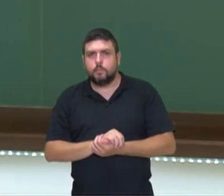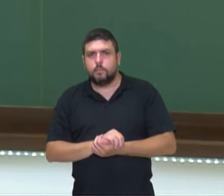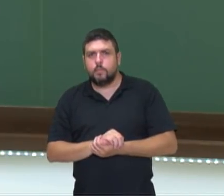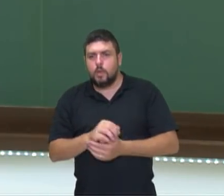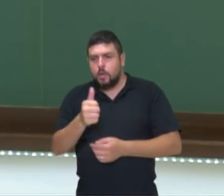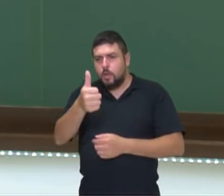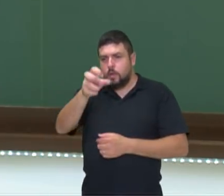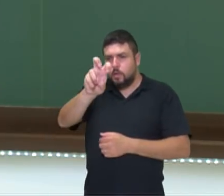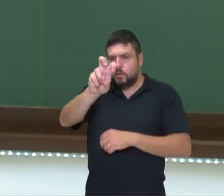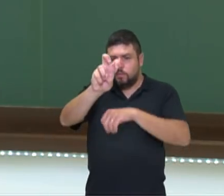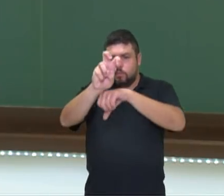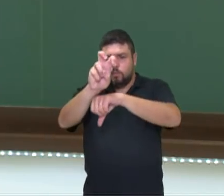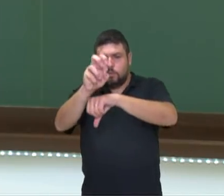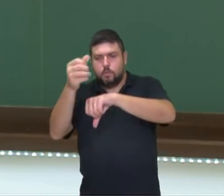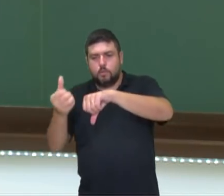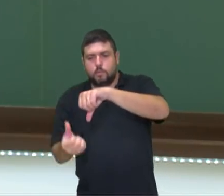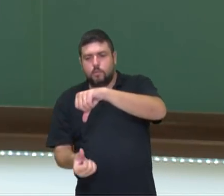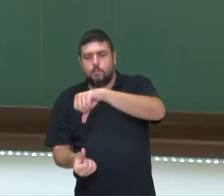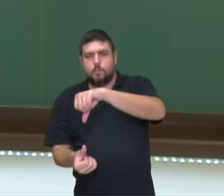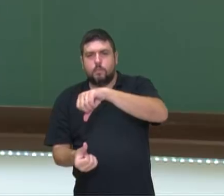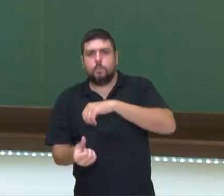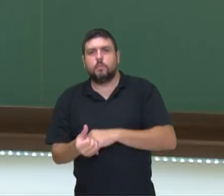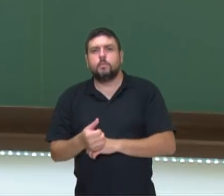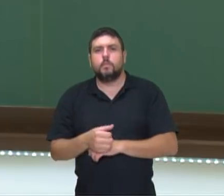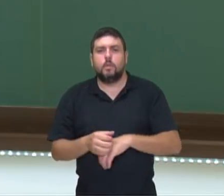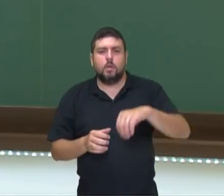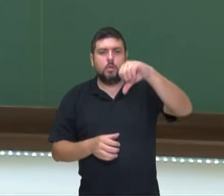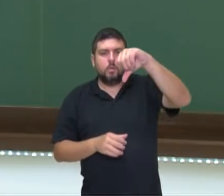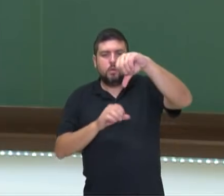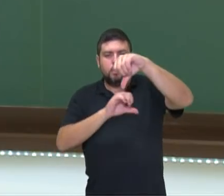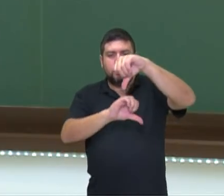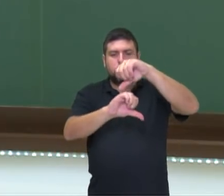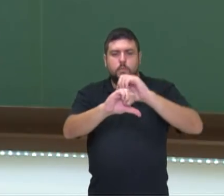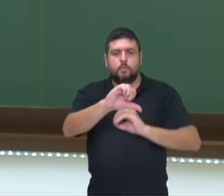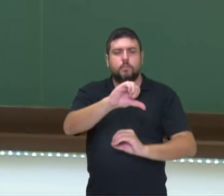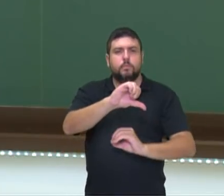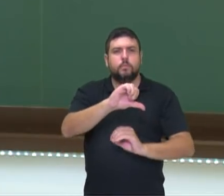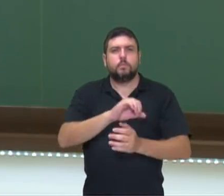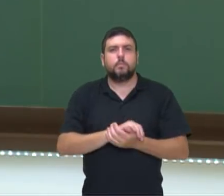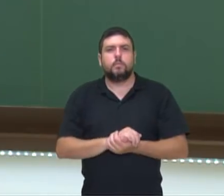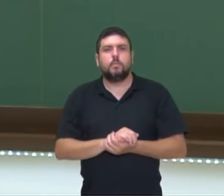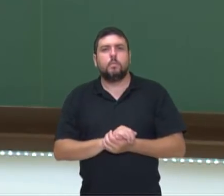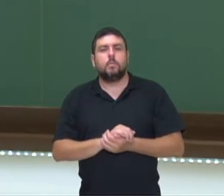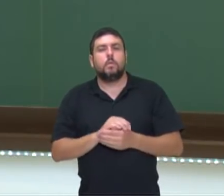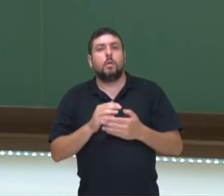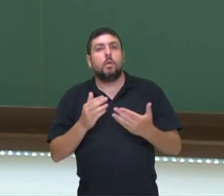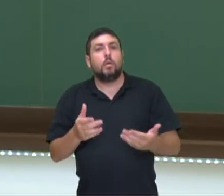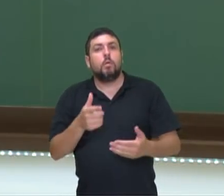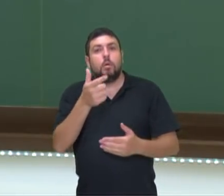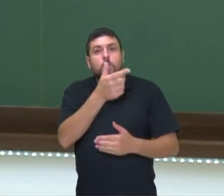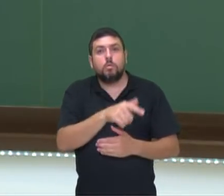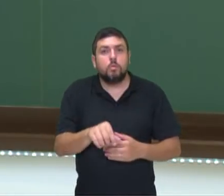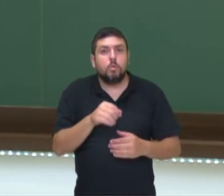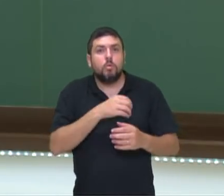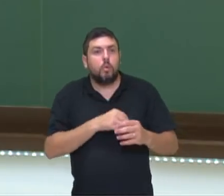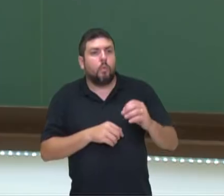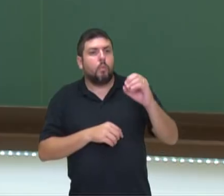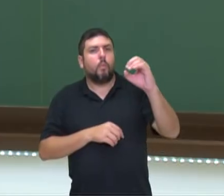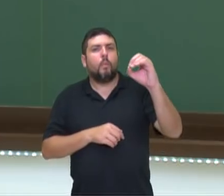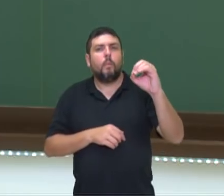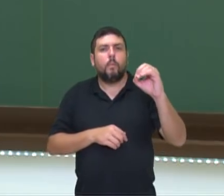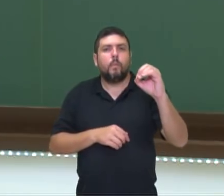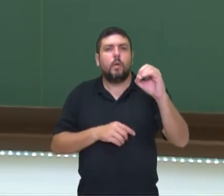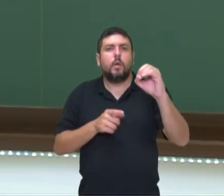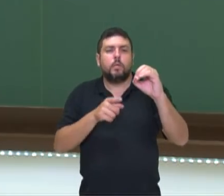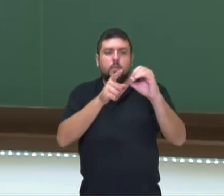9, 6. 9 menos 9, 0. E agora, o que aconteceu de novo? Vou olhar para a minha ordem